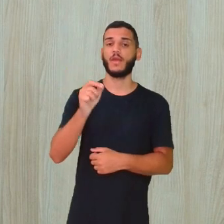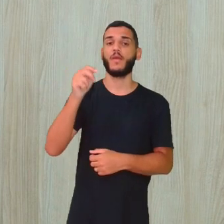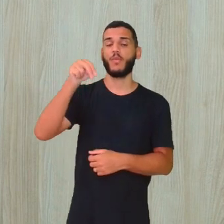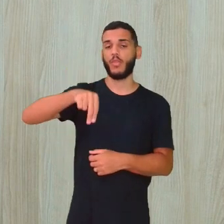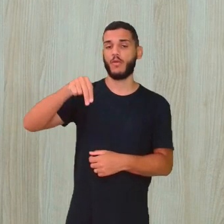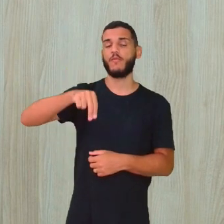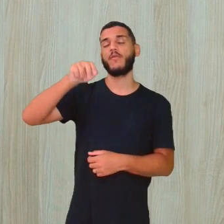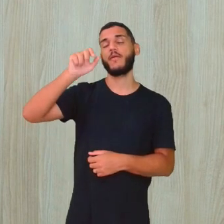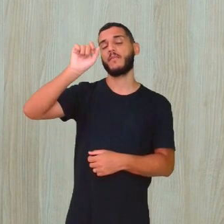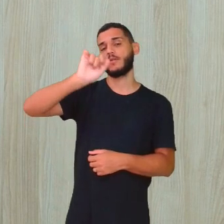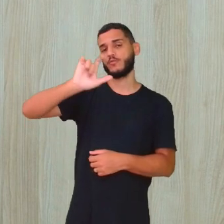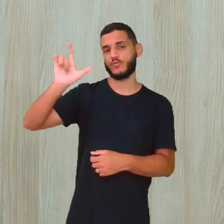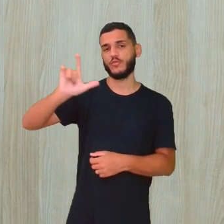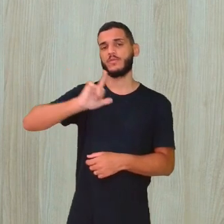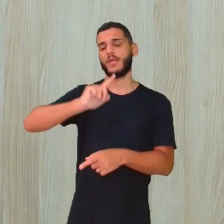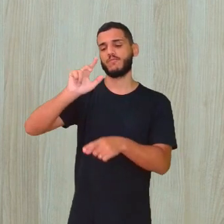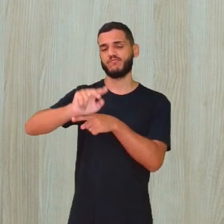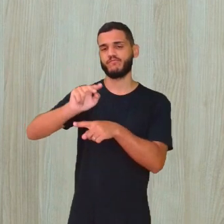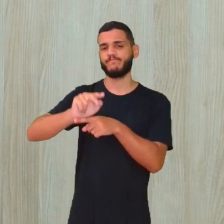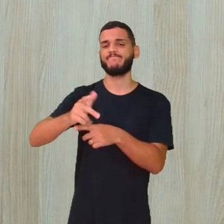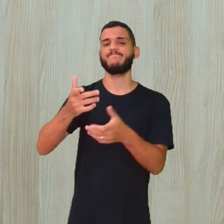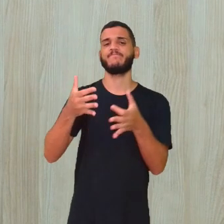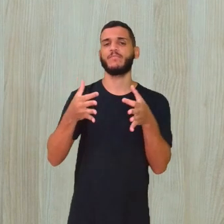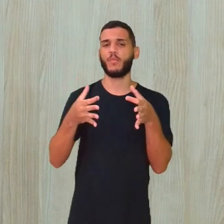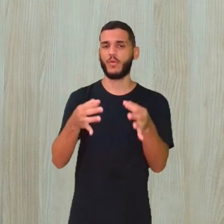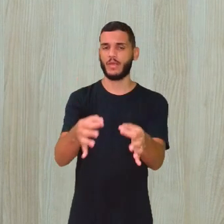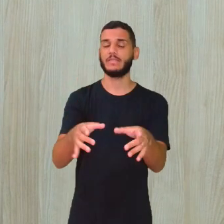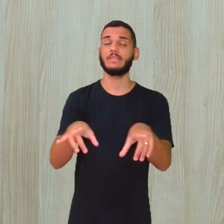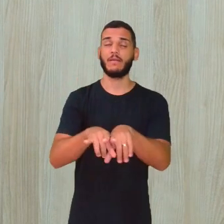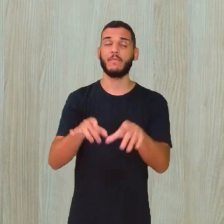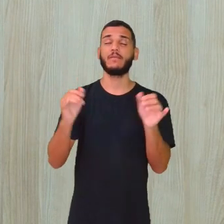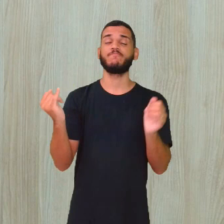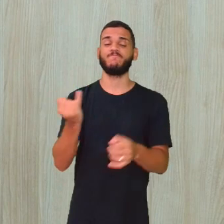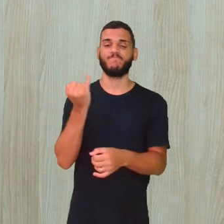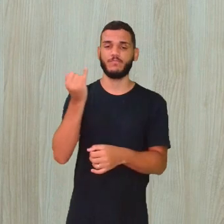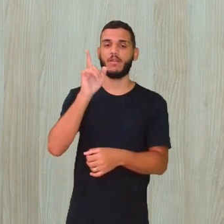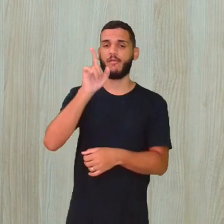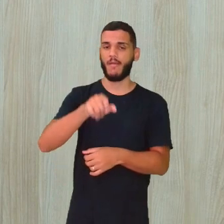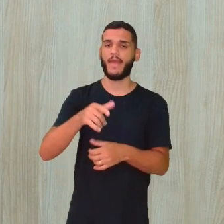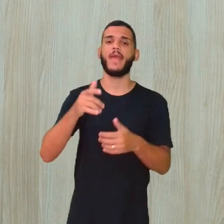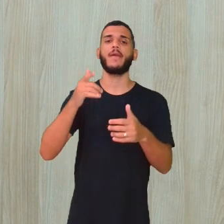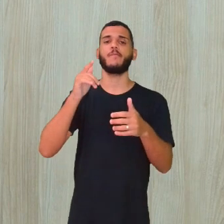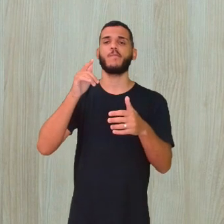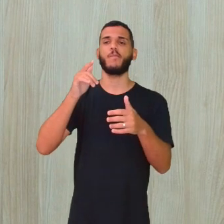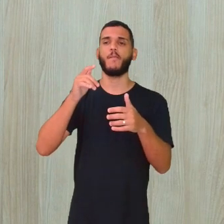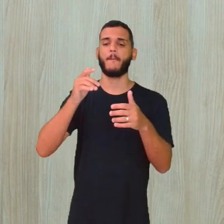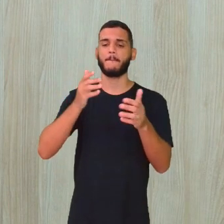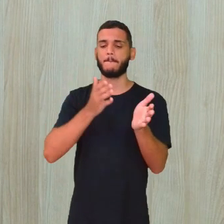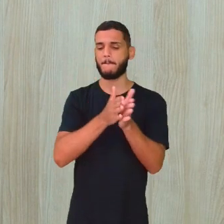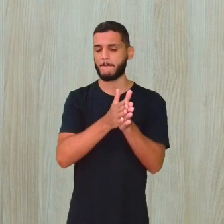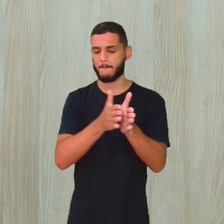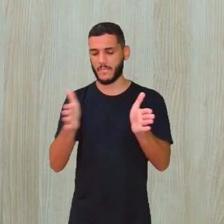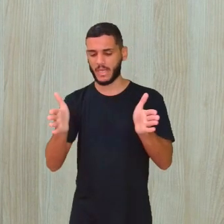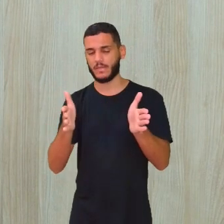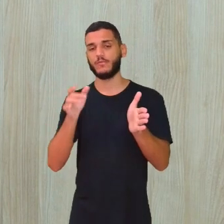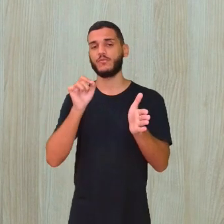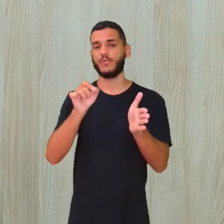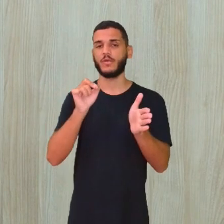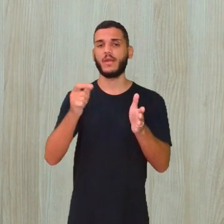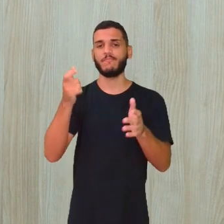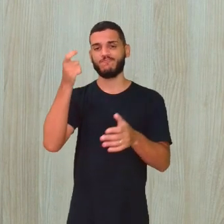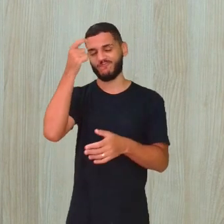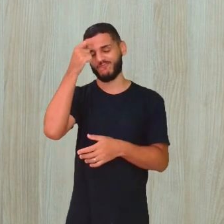a questão da prevenção do câncer de próstata é muito importante, realmente é uma campanha de conscientização, então vamos nos cuidar,